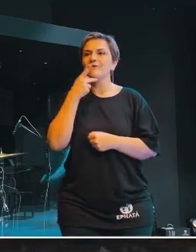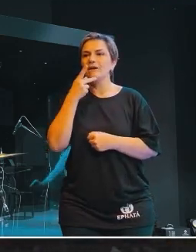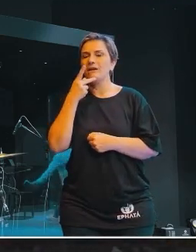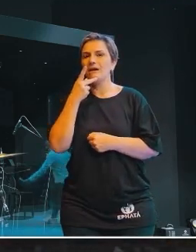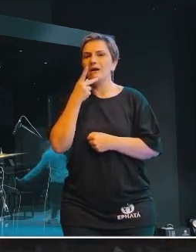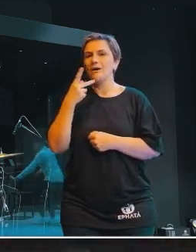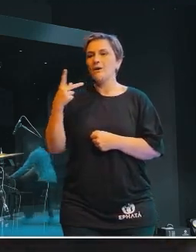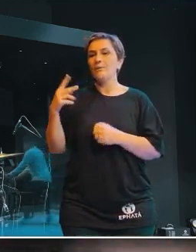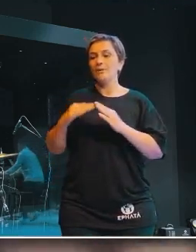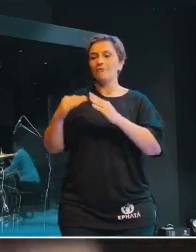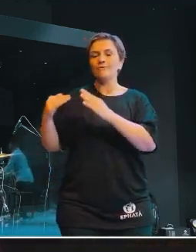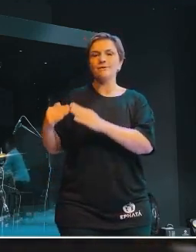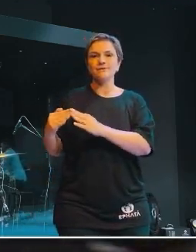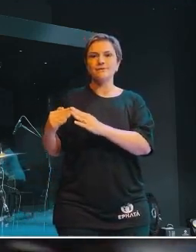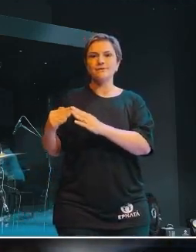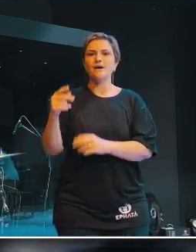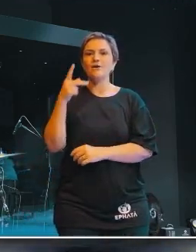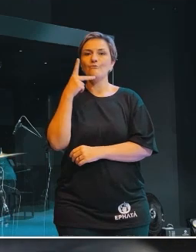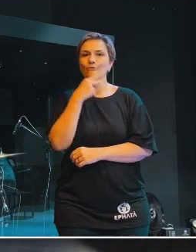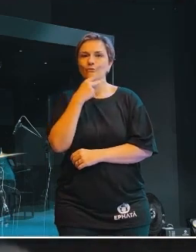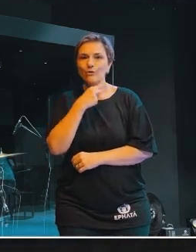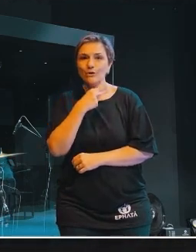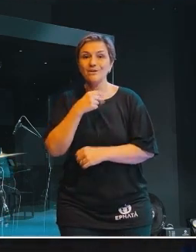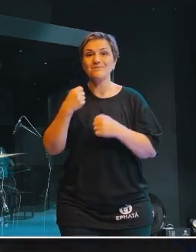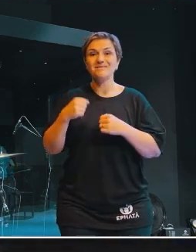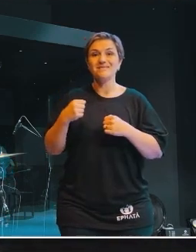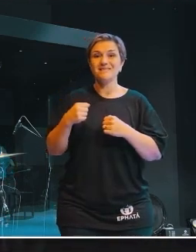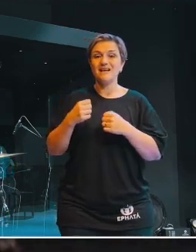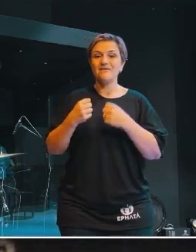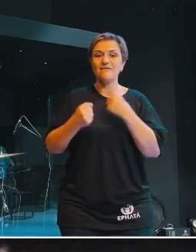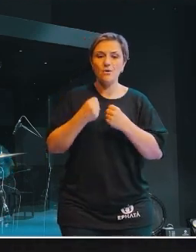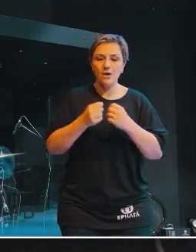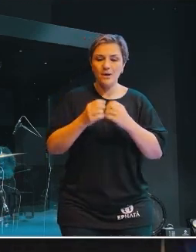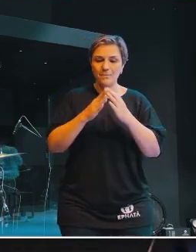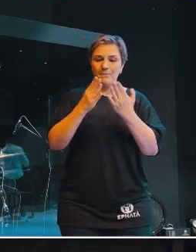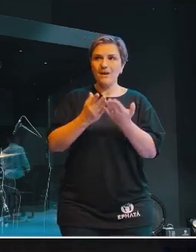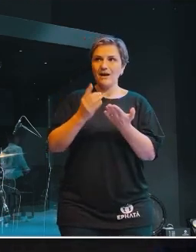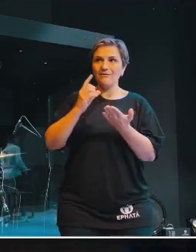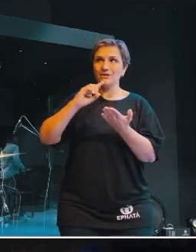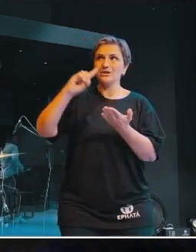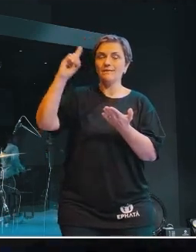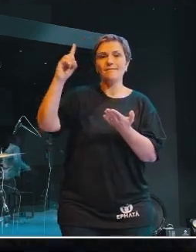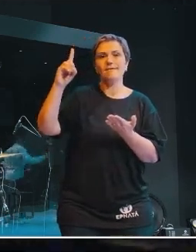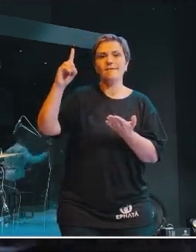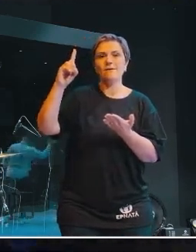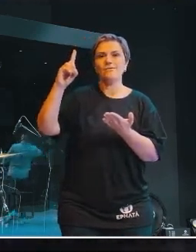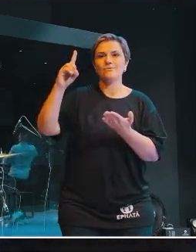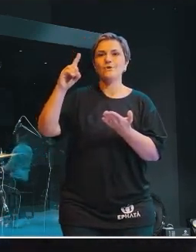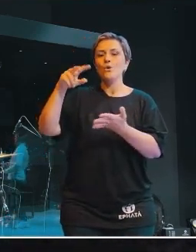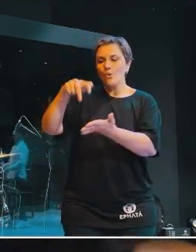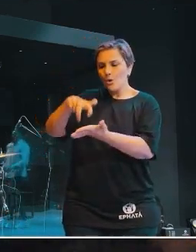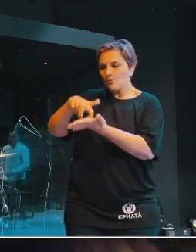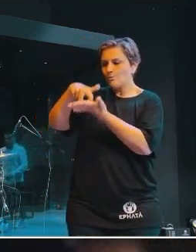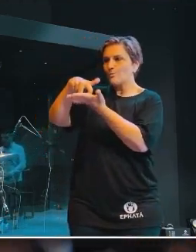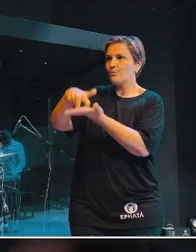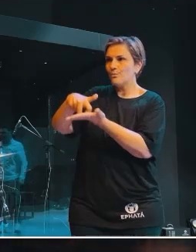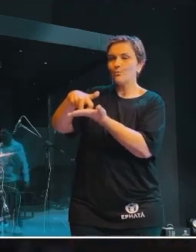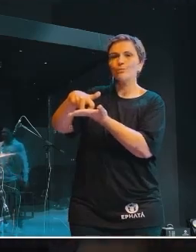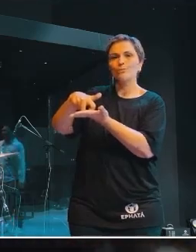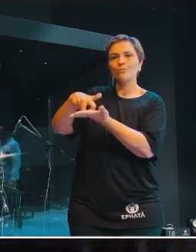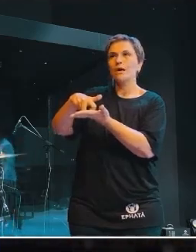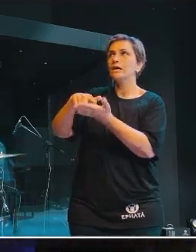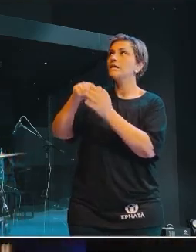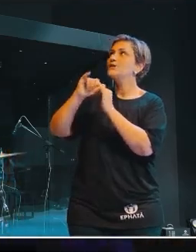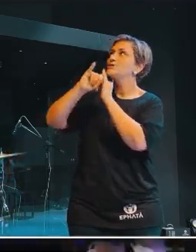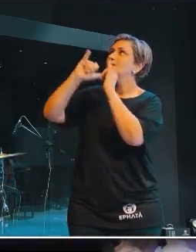fofoqueira, nós devíamos correr para a palavra e colocar os nossos joelhos no chão e dizer, coloca o salmo pelo amor de Deus,